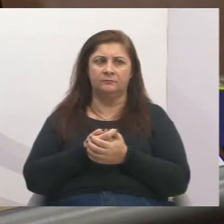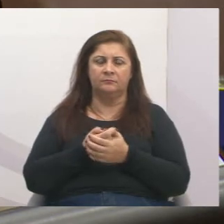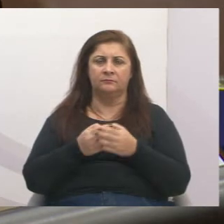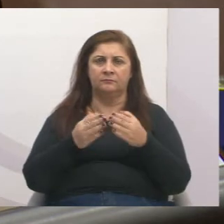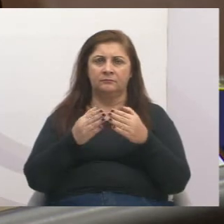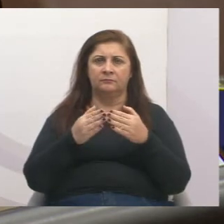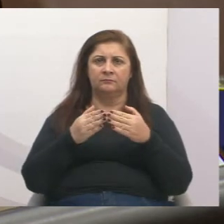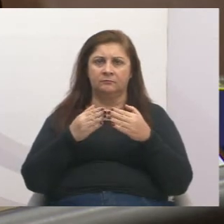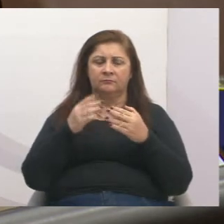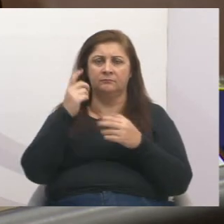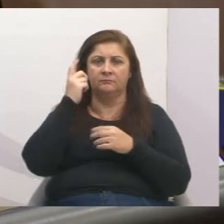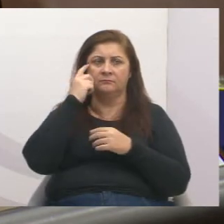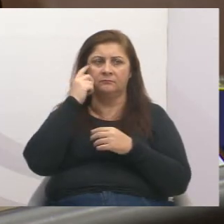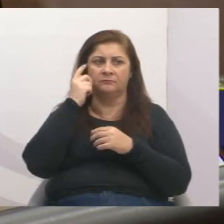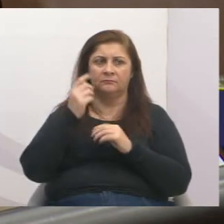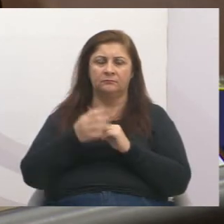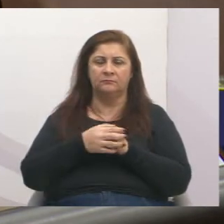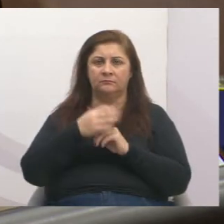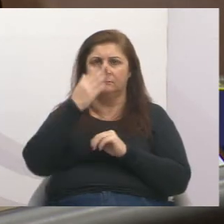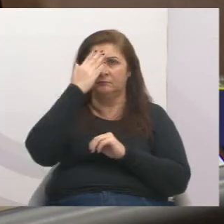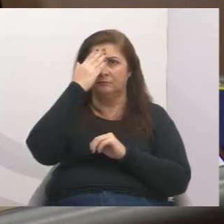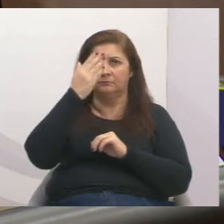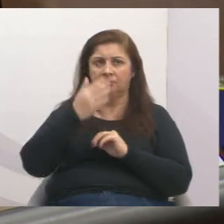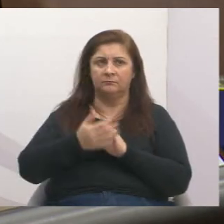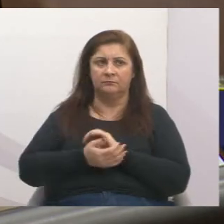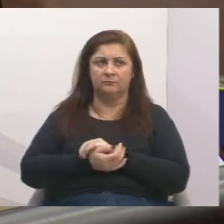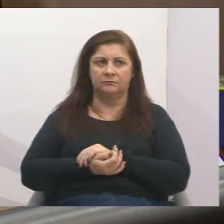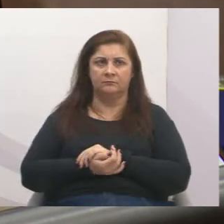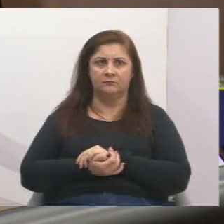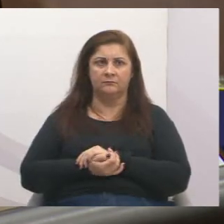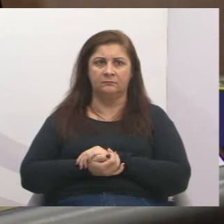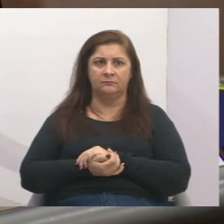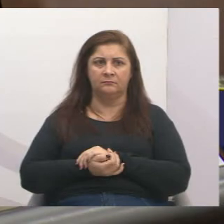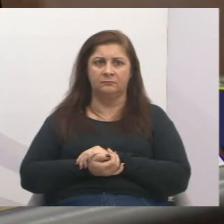favor, pensem nisso. Muito obrigado e desculpem.